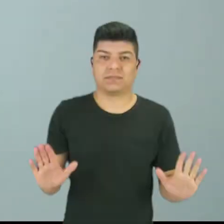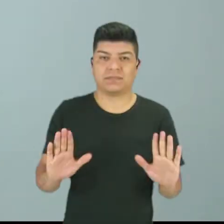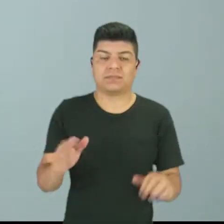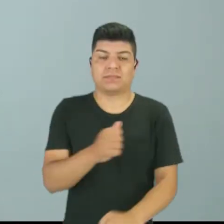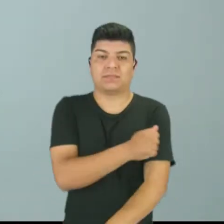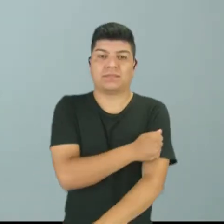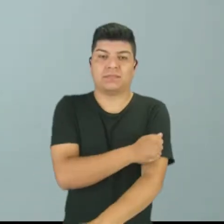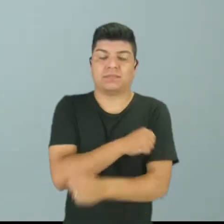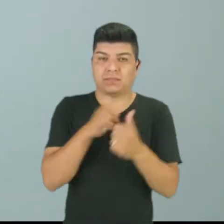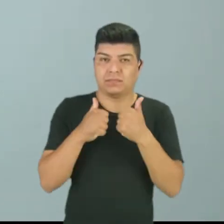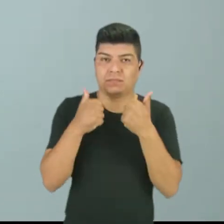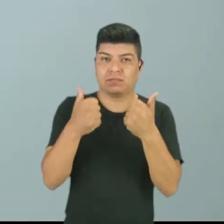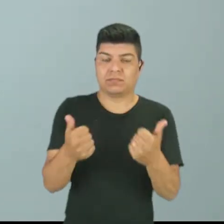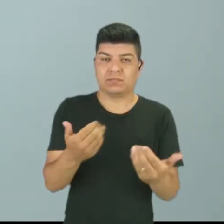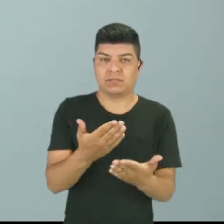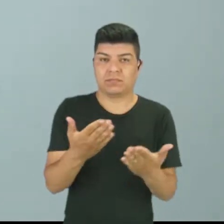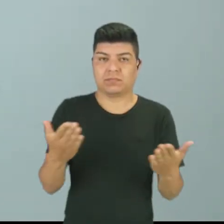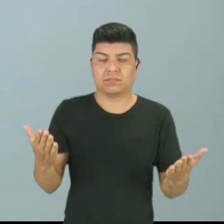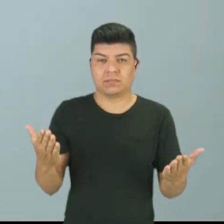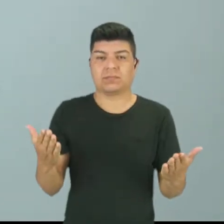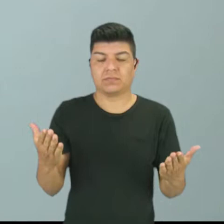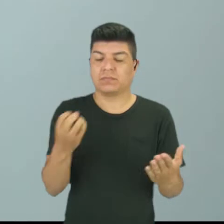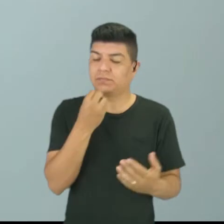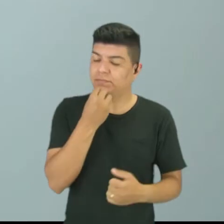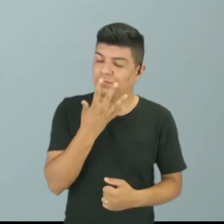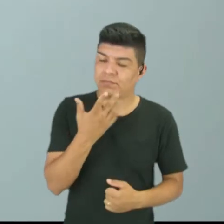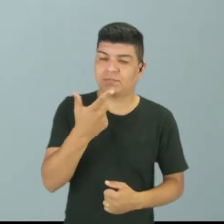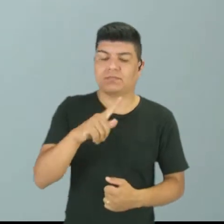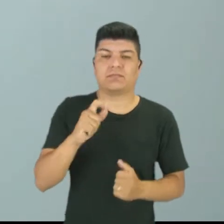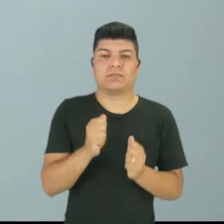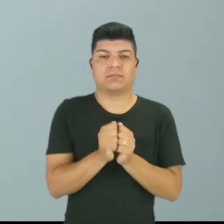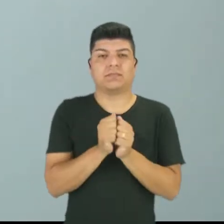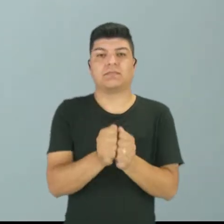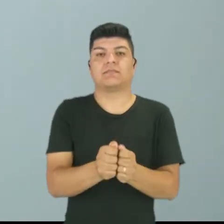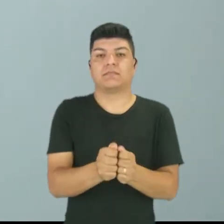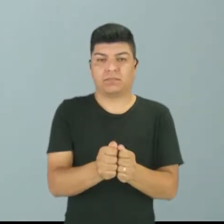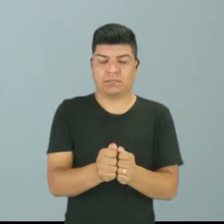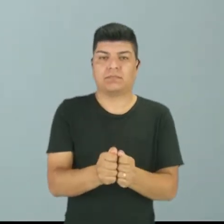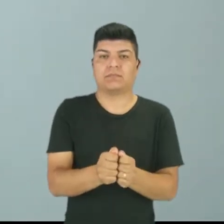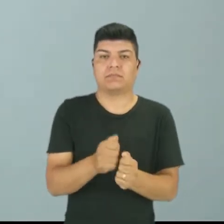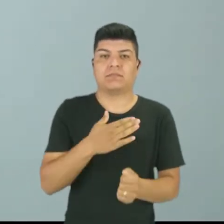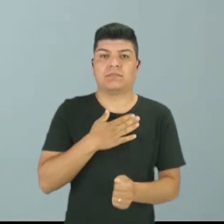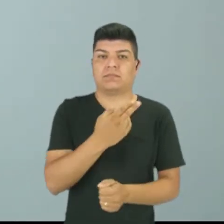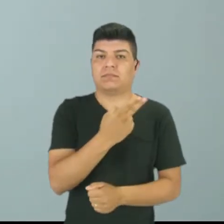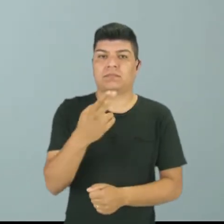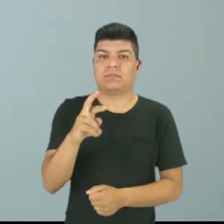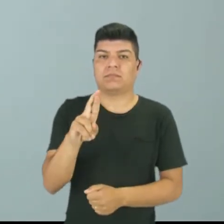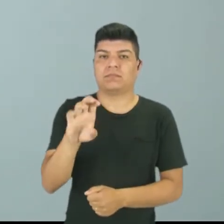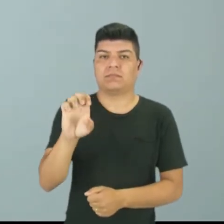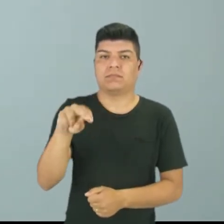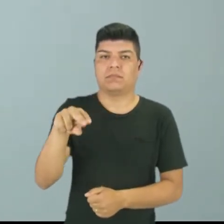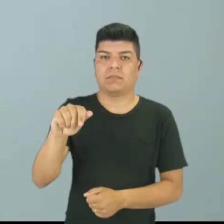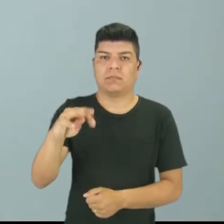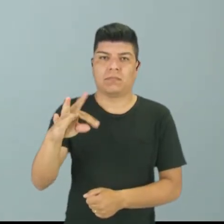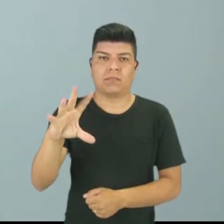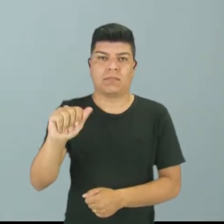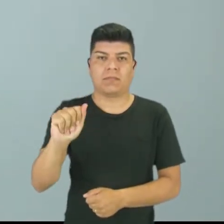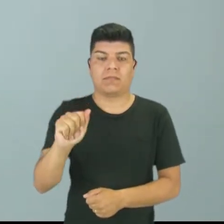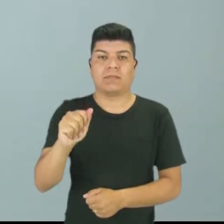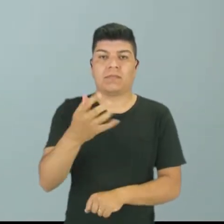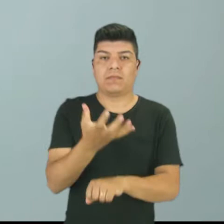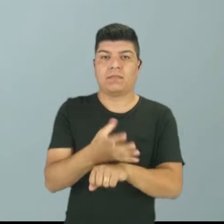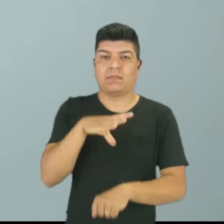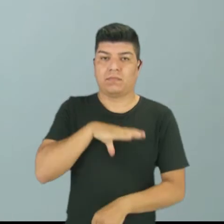Olá, alunos, tudo bem com vocês? Que bom novamente estarmos juntos. Eu sou a professora Renata, de Língua